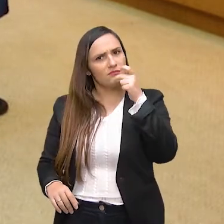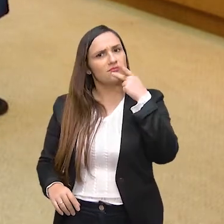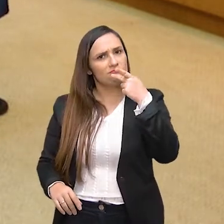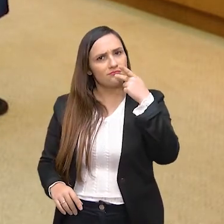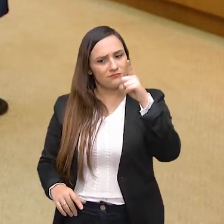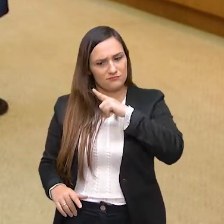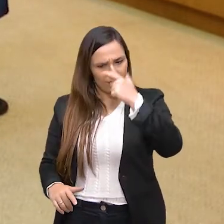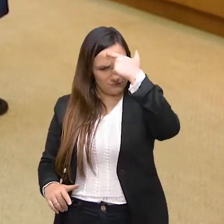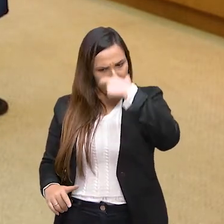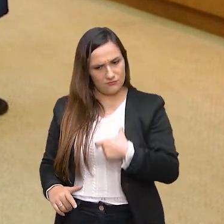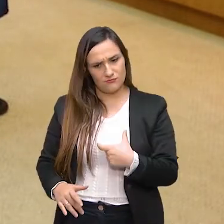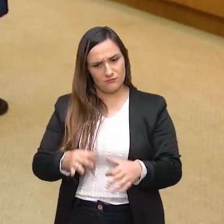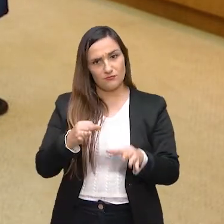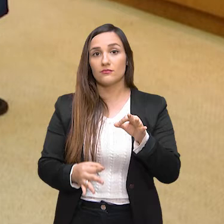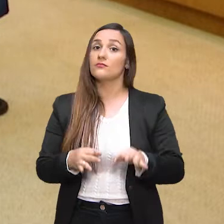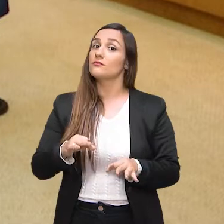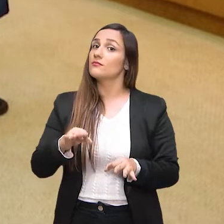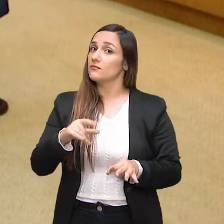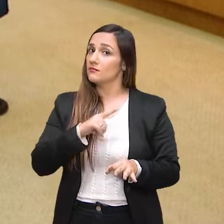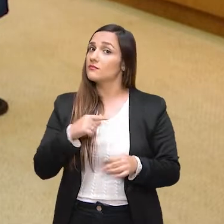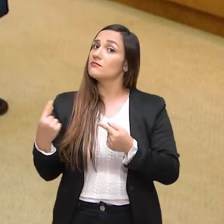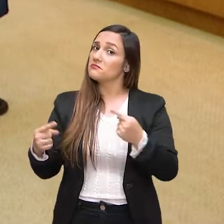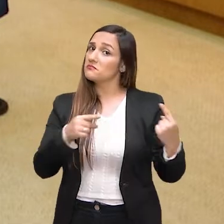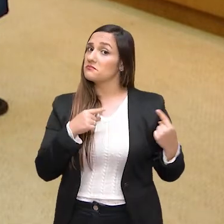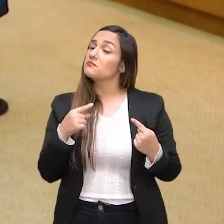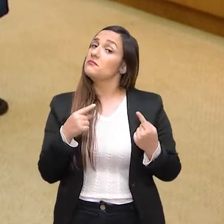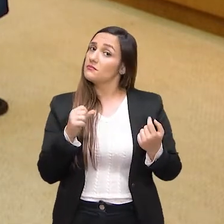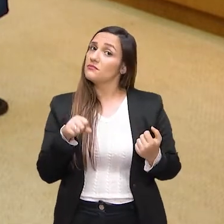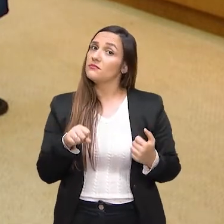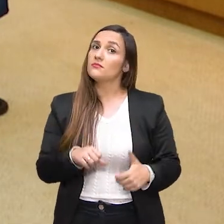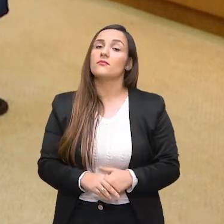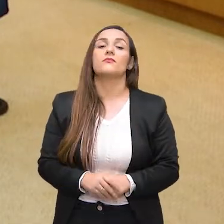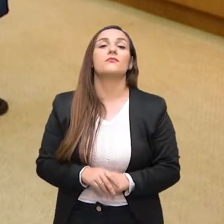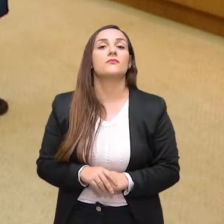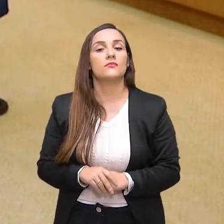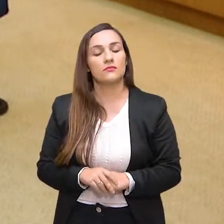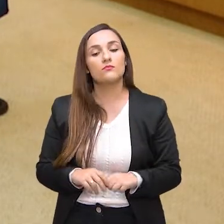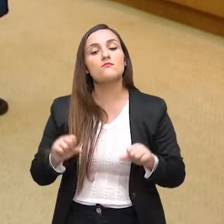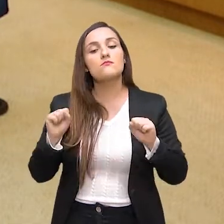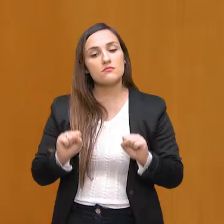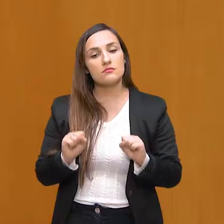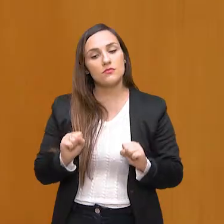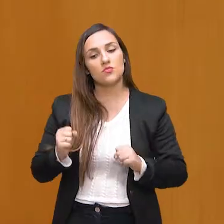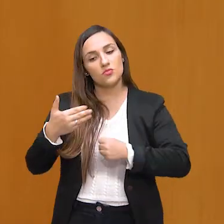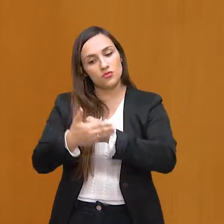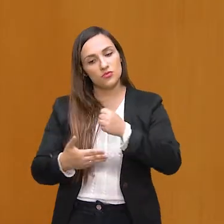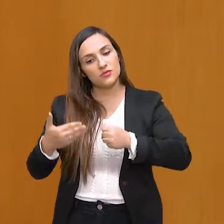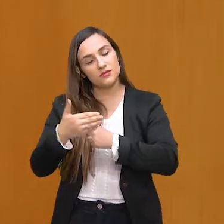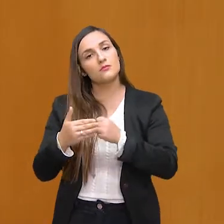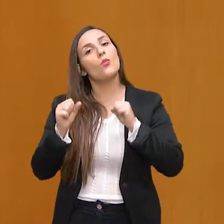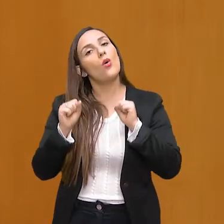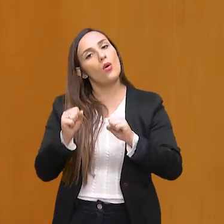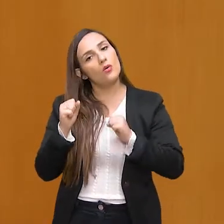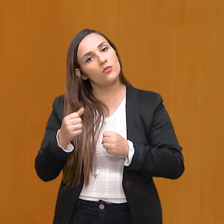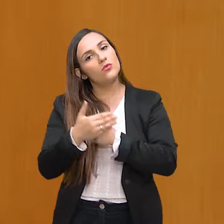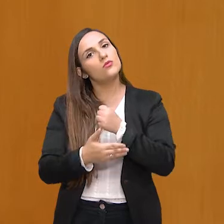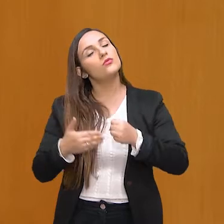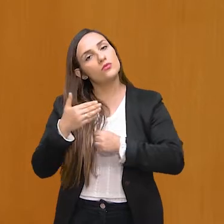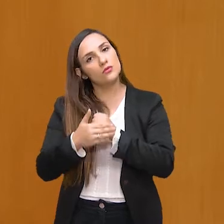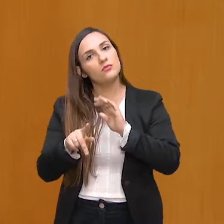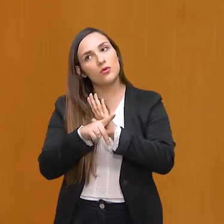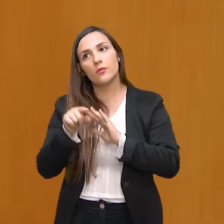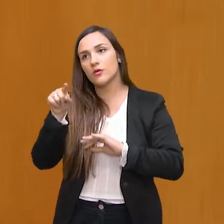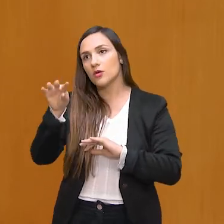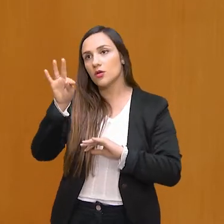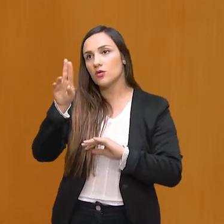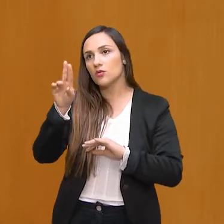aí, dizendo que os animais têm personalidade jurídica, acho que até nós vamos discutir isso aí daqui a pouco, que poderiam ser defendidos. Não,